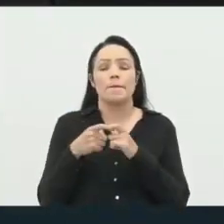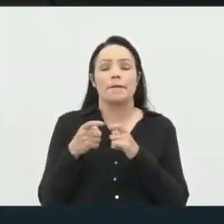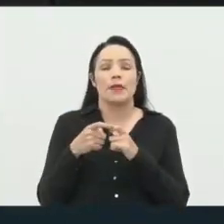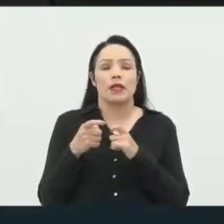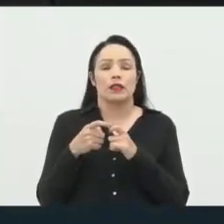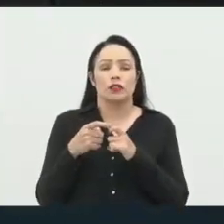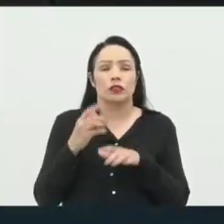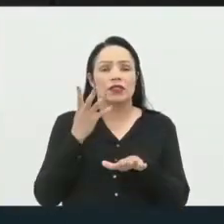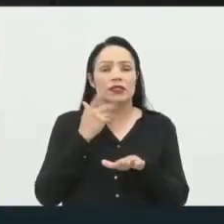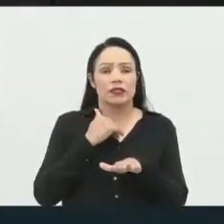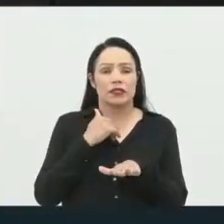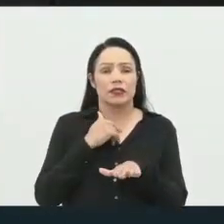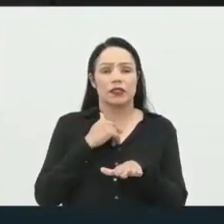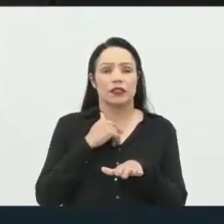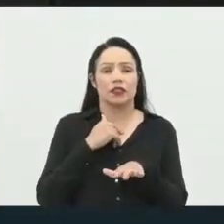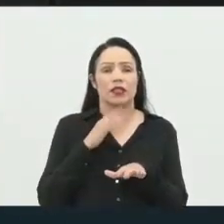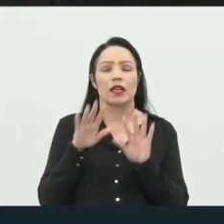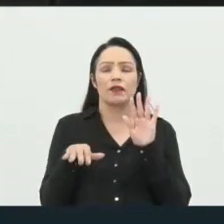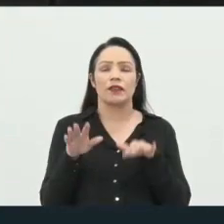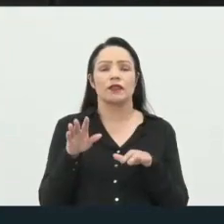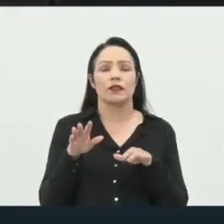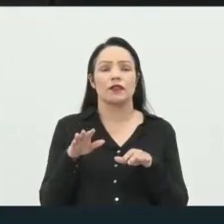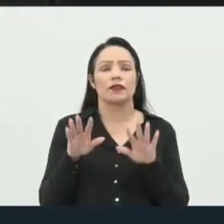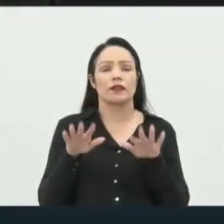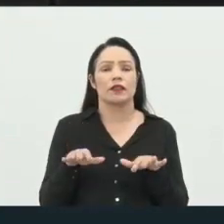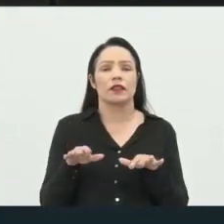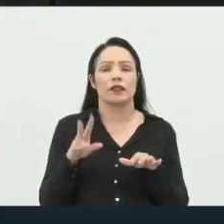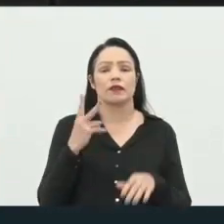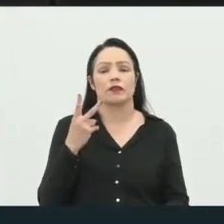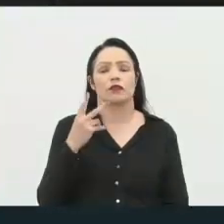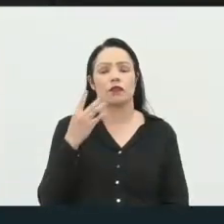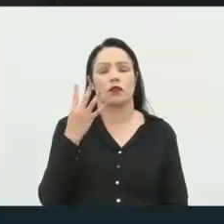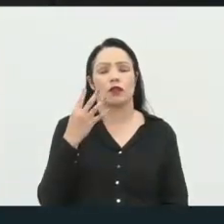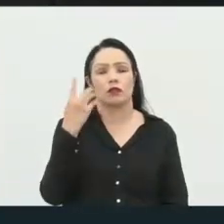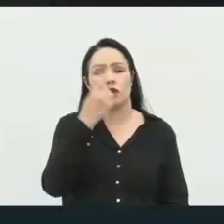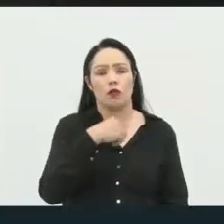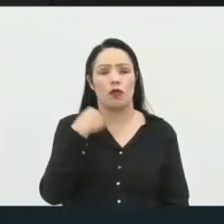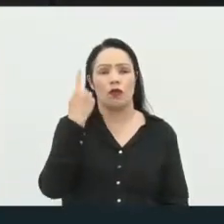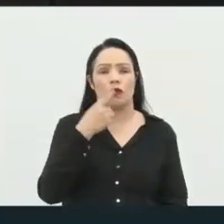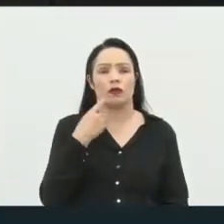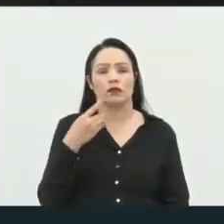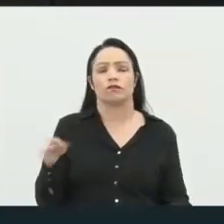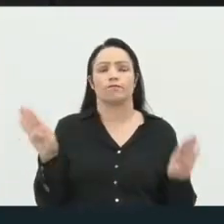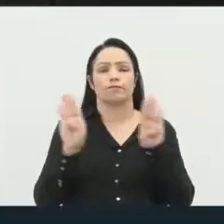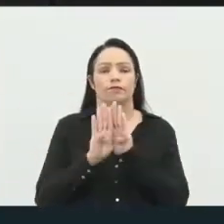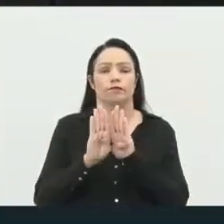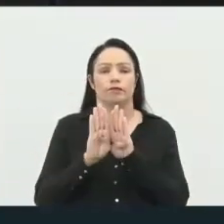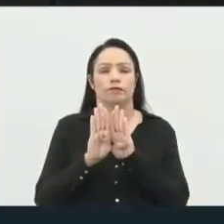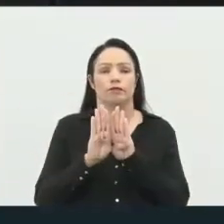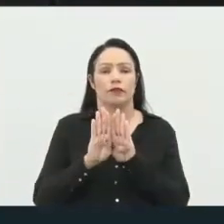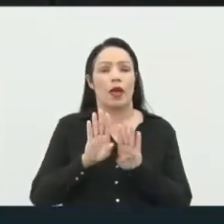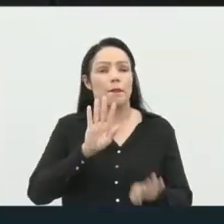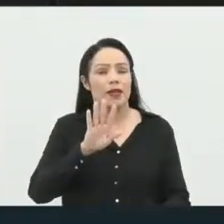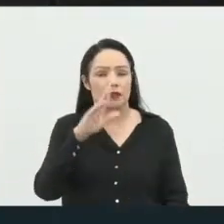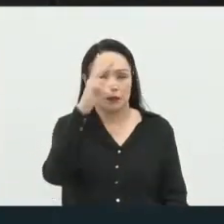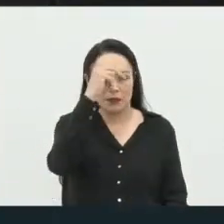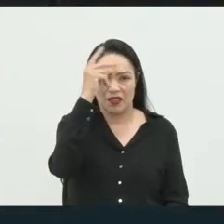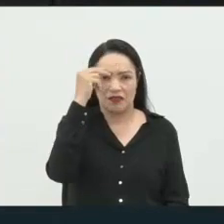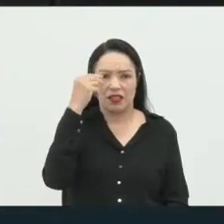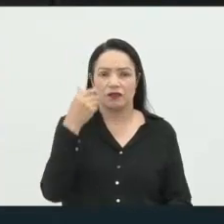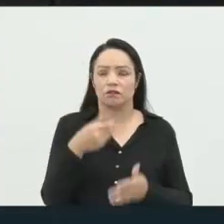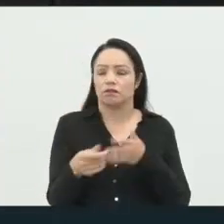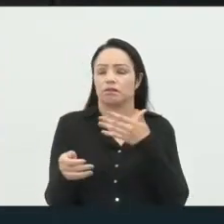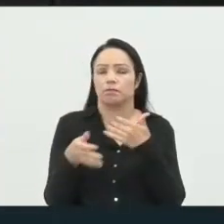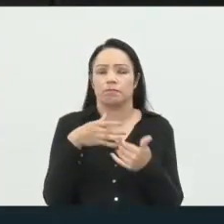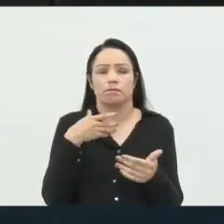vezes 24 horas Porta Fechada Enquanto isso o prefeito da cidade de Guarulhos Está pouco se lixando para a população daquela